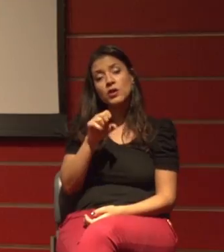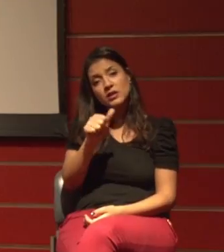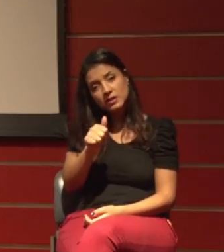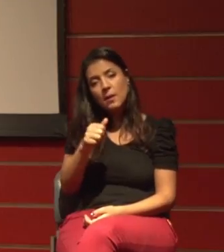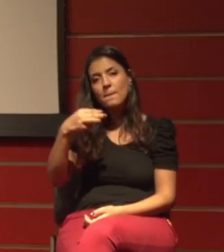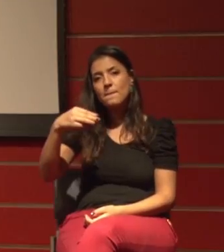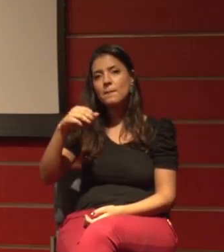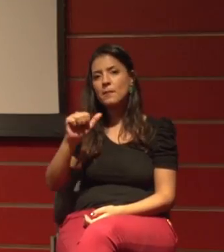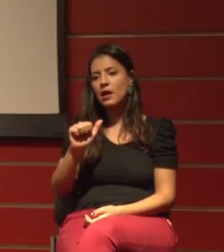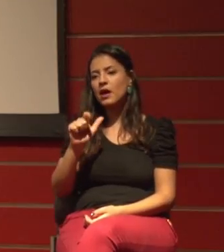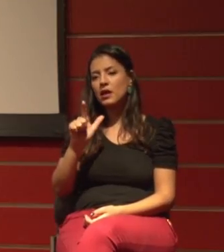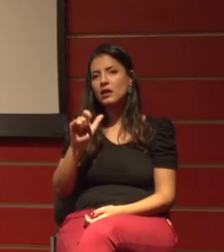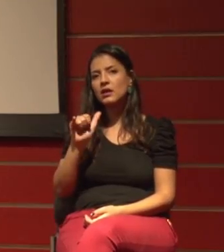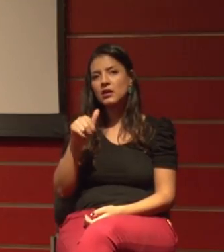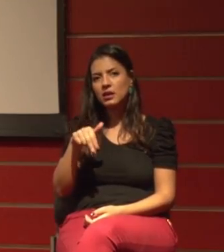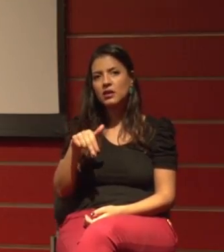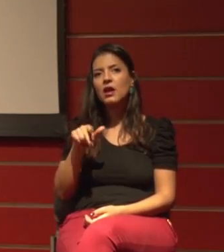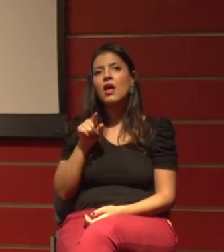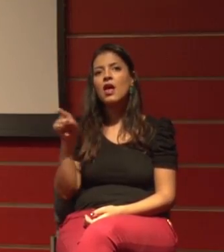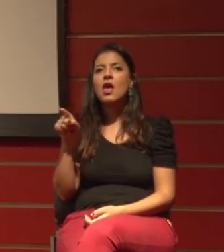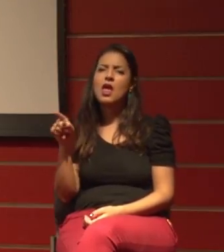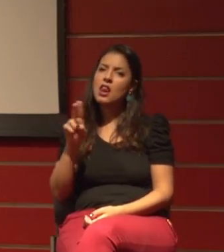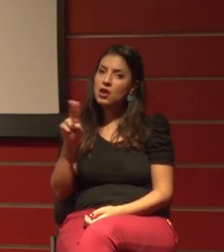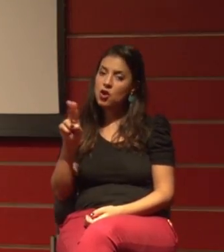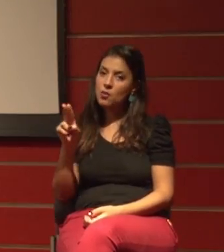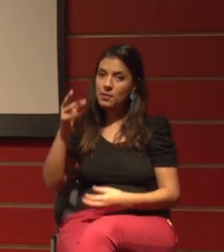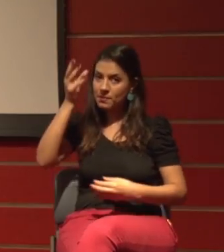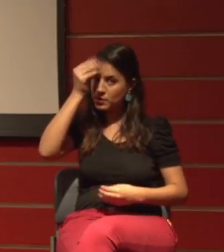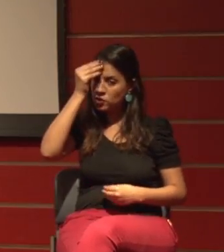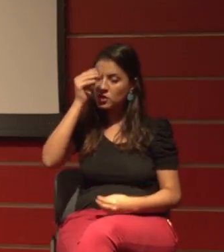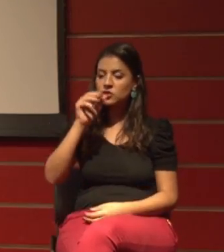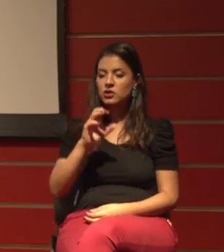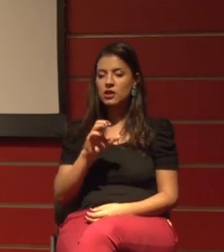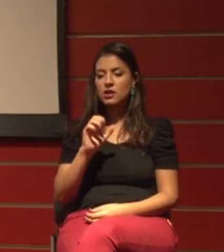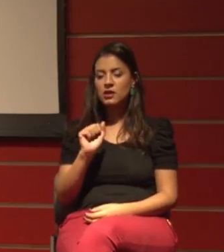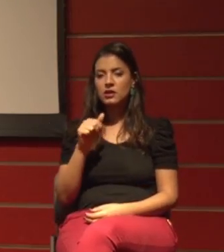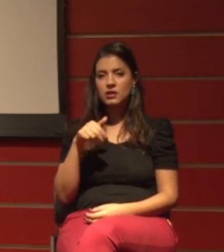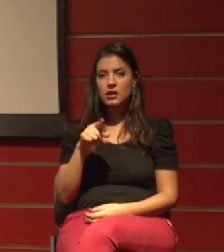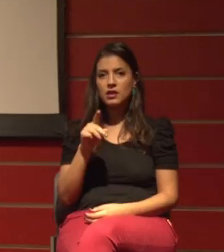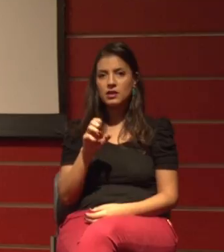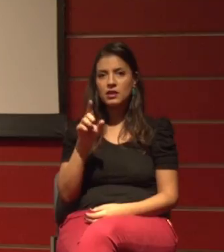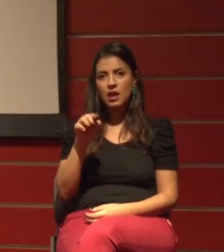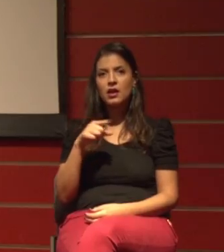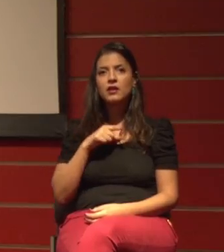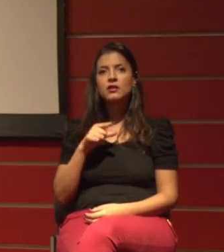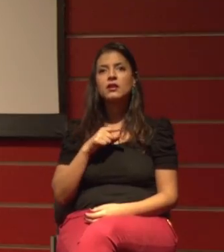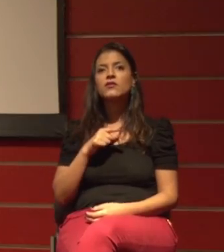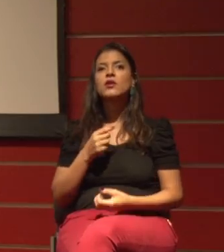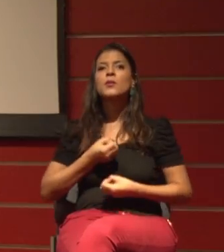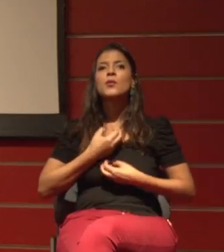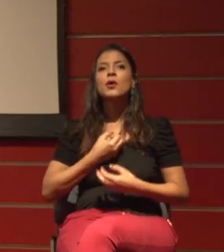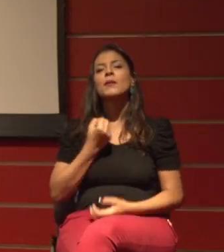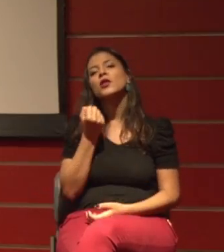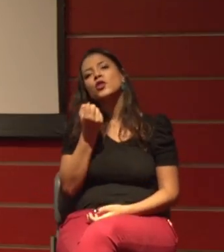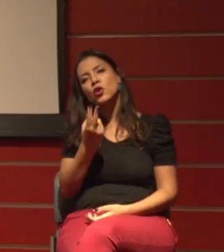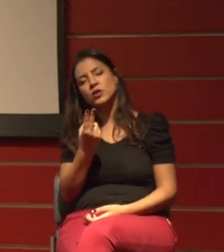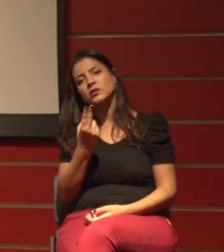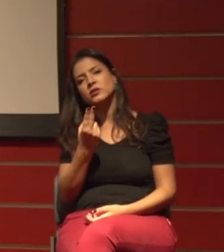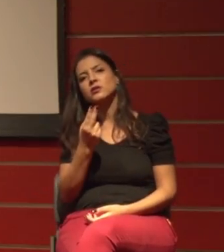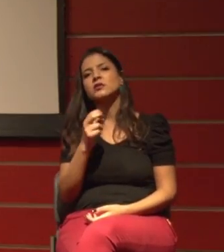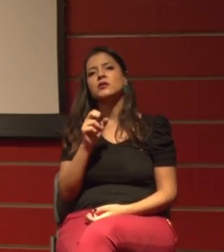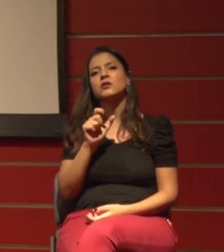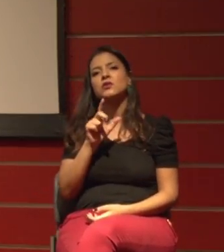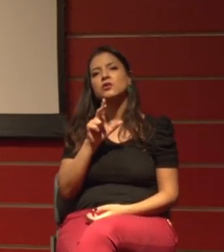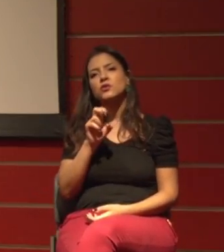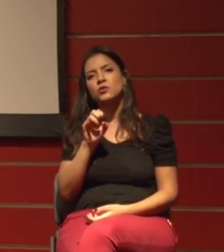quend ou a luí ela começou a ser construída a partir eh de dois poemas do luí gama um que ele dedica a mãe